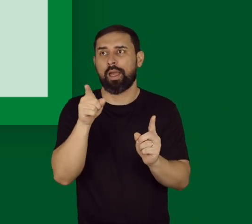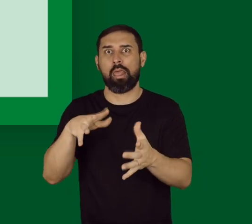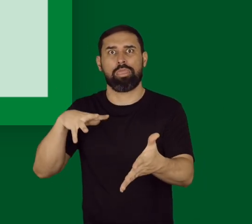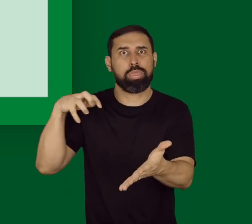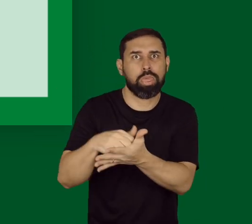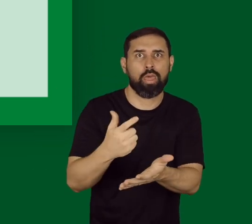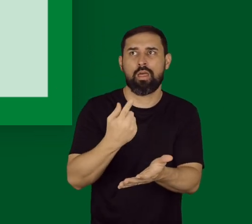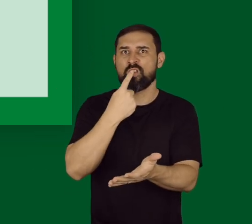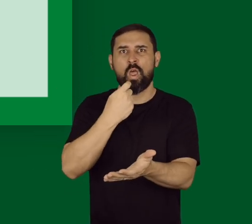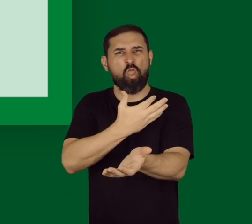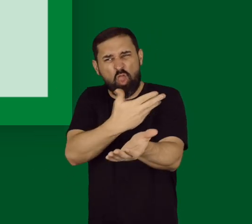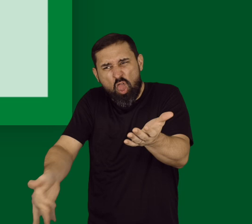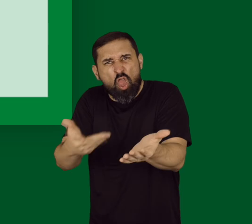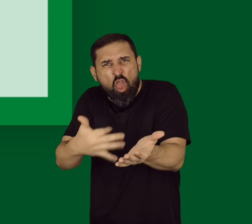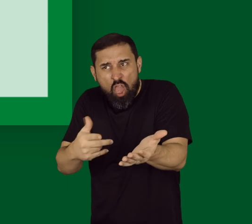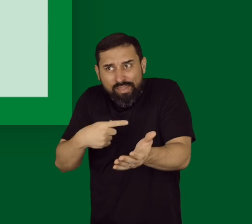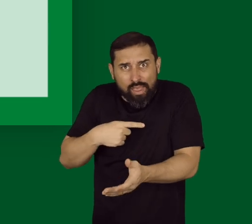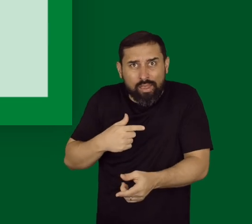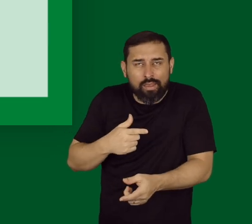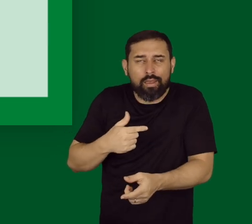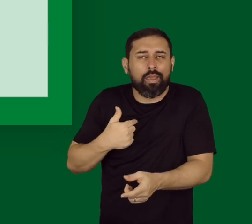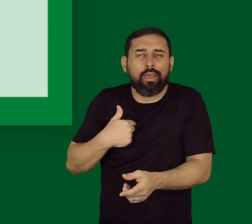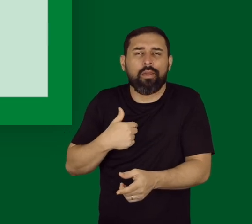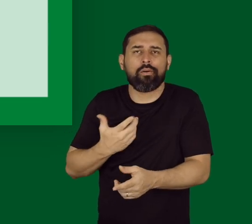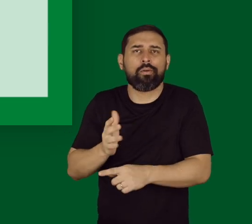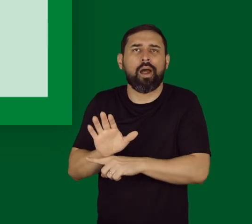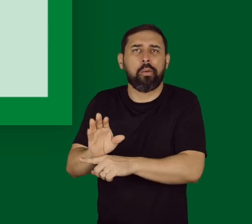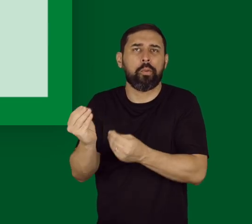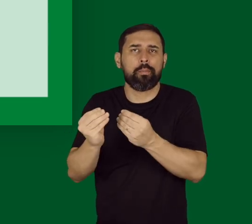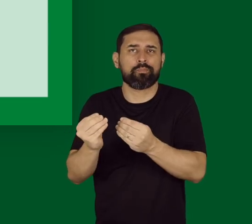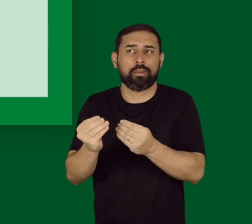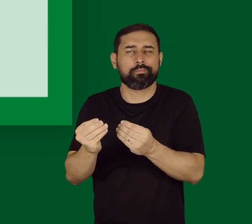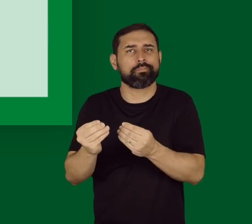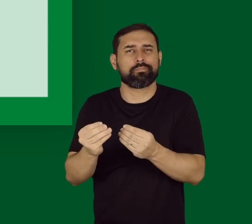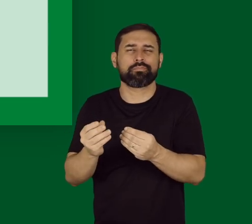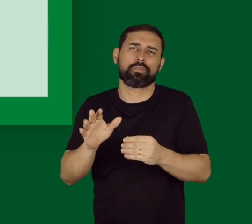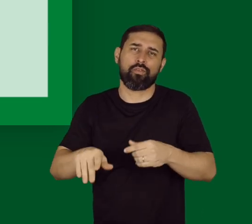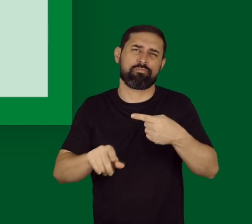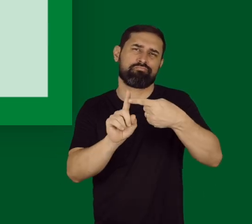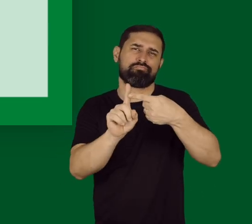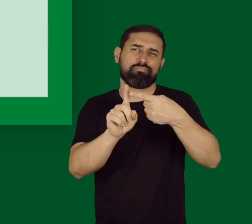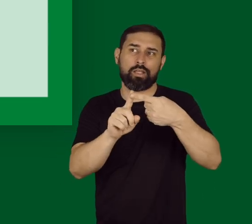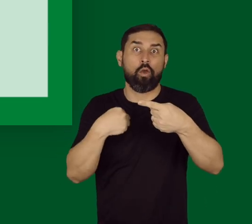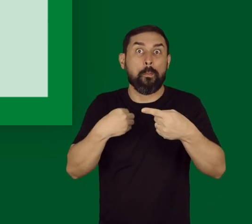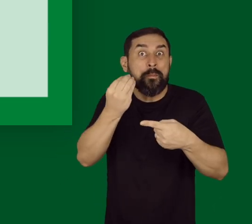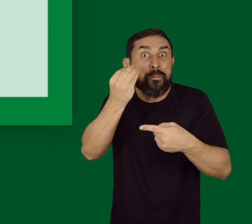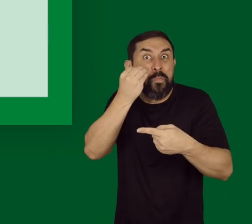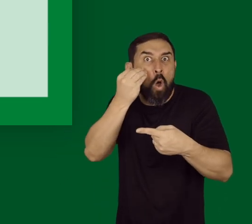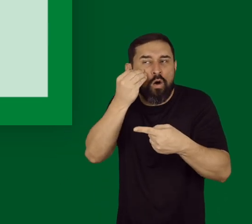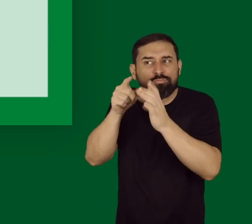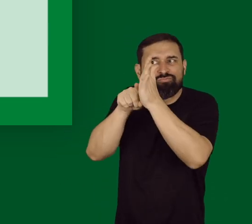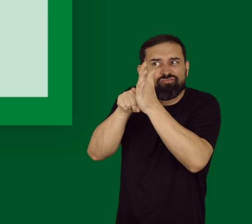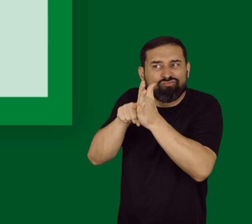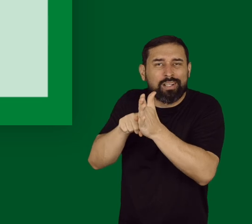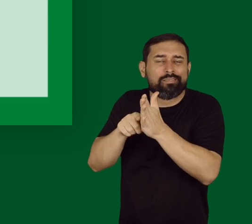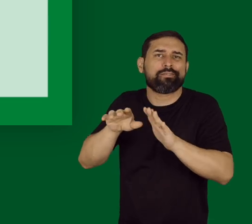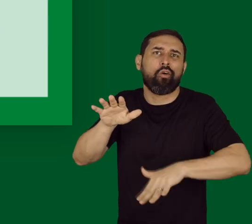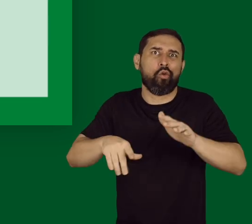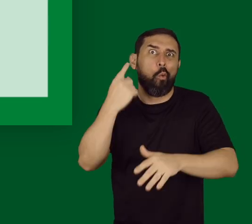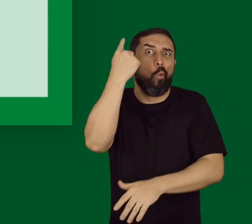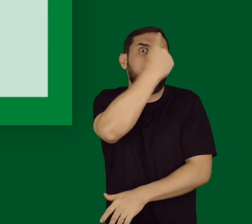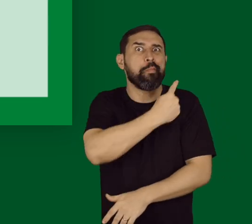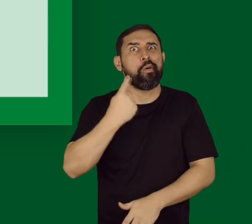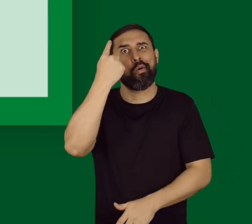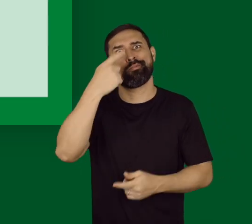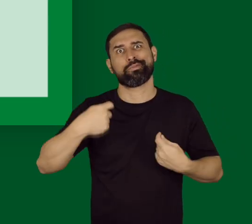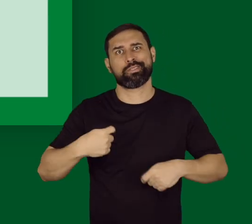caso do choque por trauma, choque por perda sanguínea? Então, a primeira opção são com todas as provas cruzadas, mas isso vai